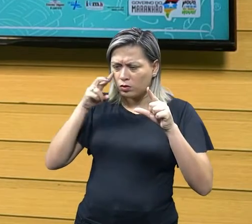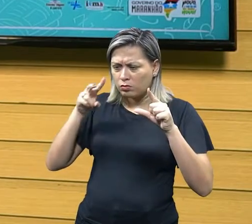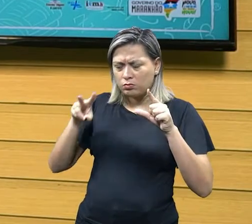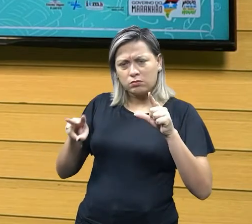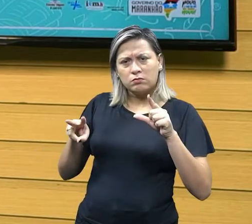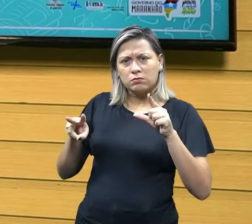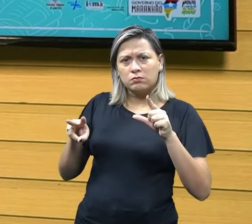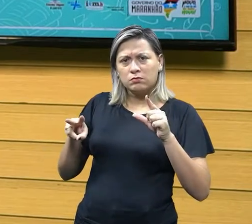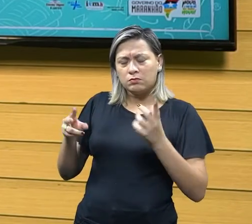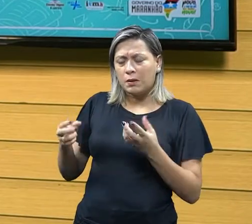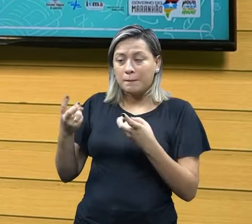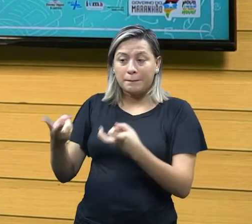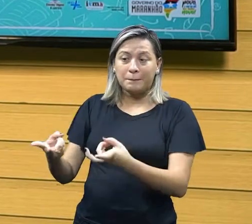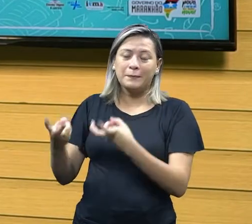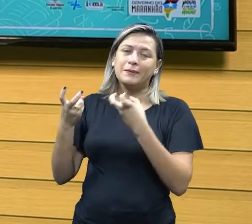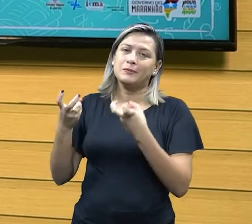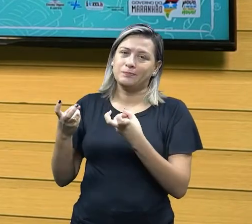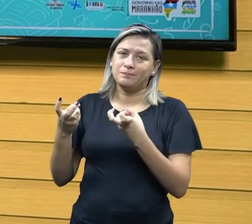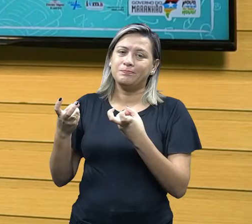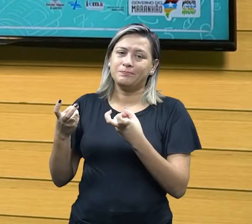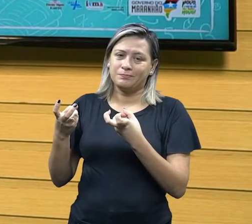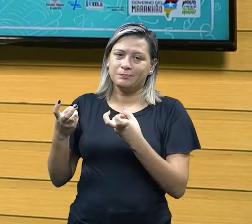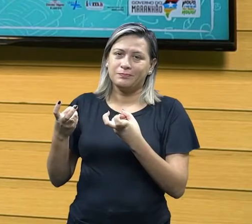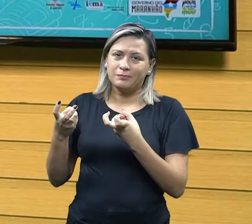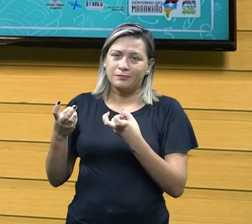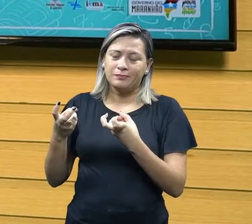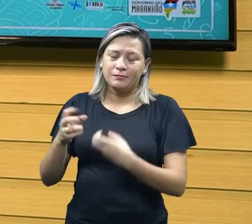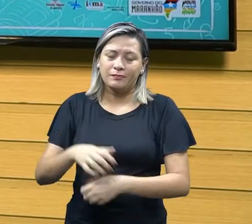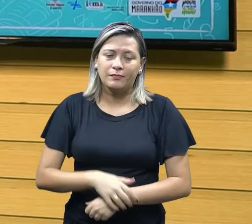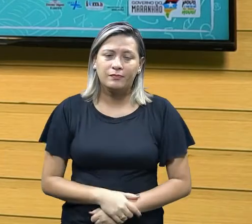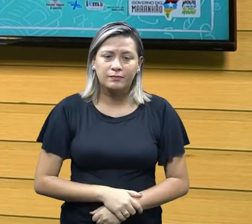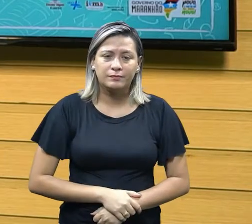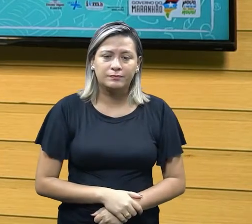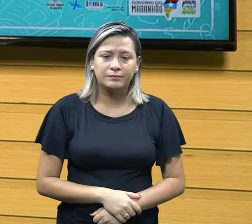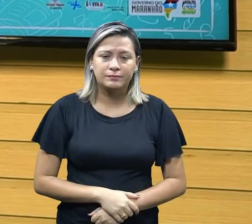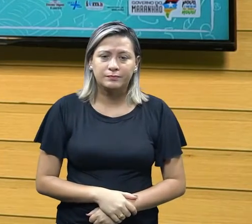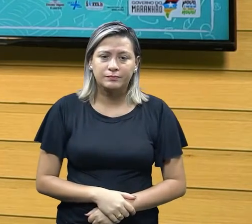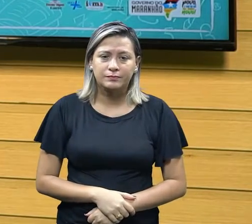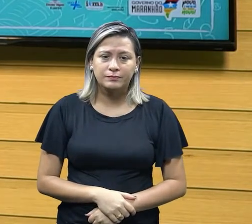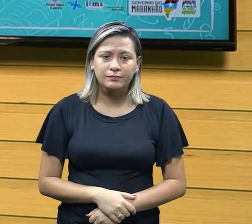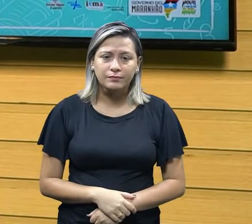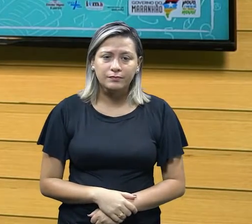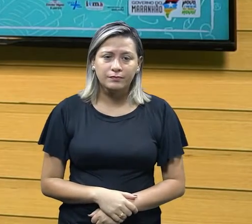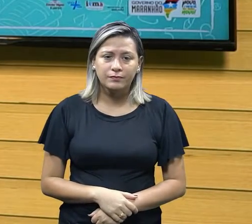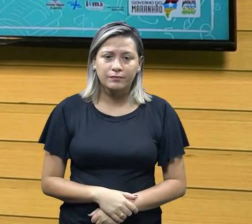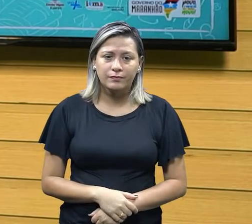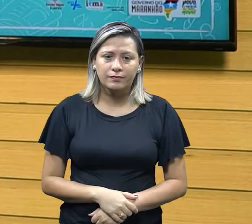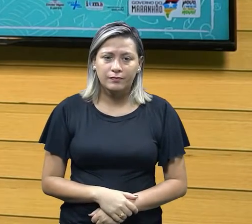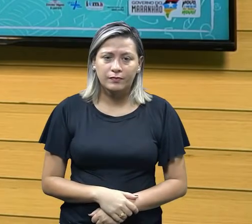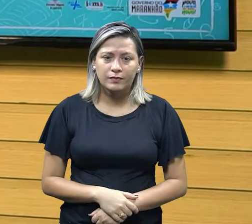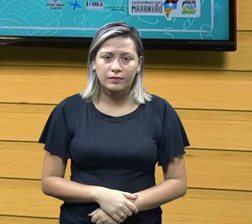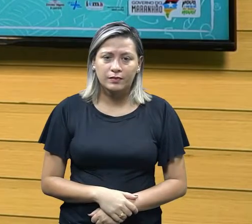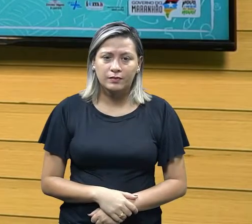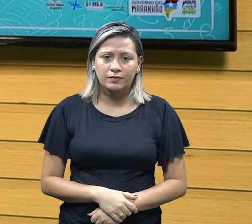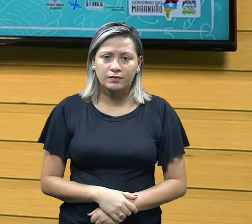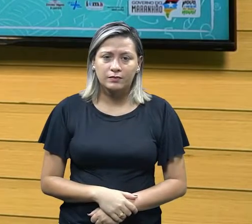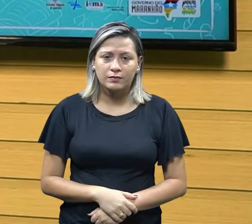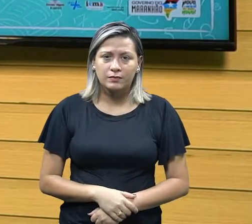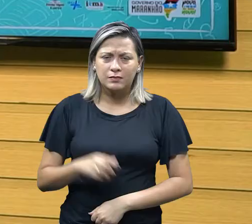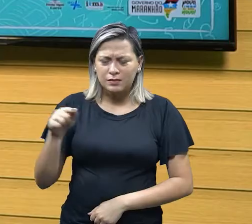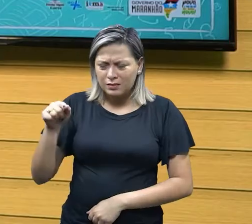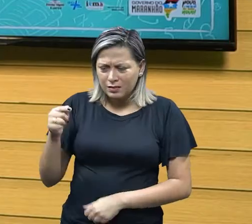o zoom, aí você percebe que ela, por menor que seja, tá, ela está